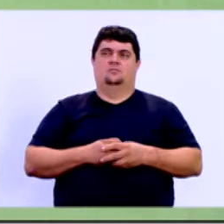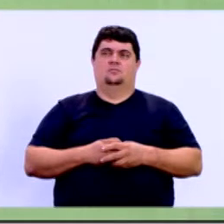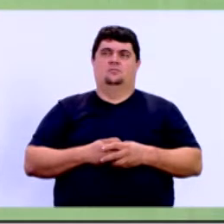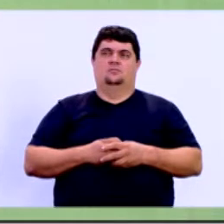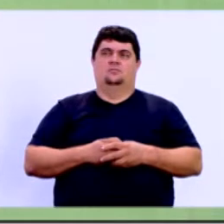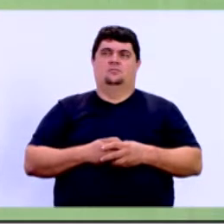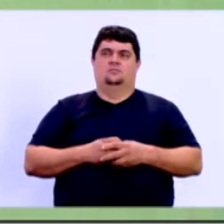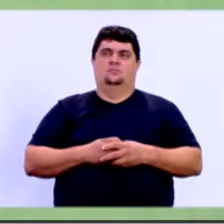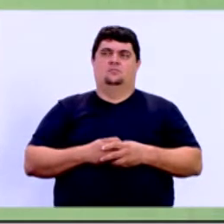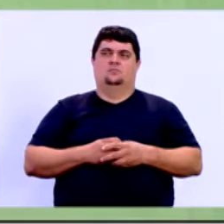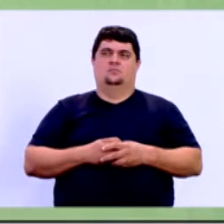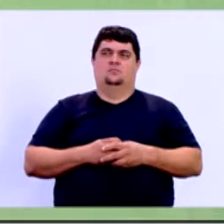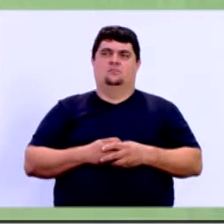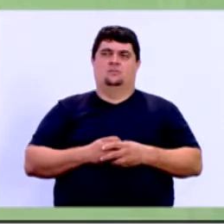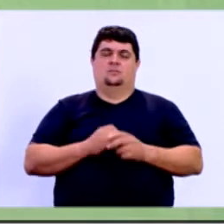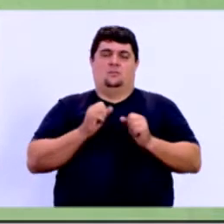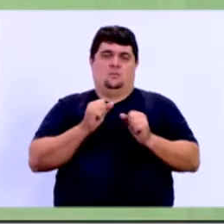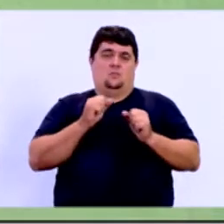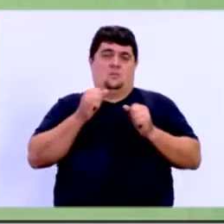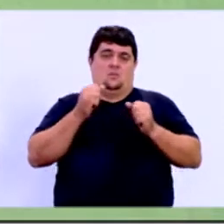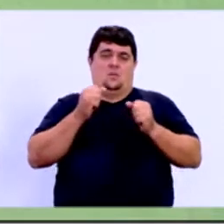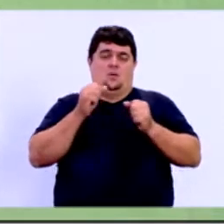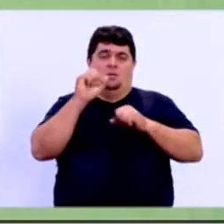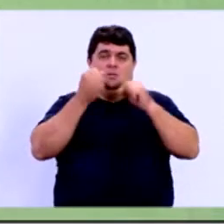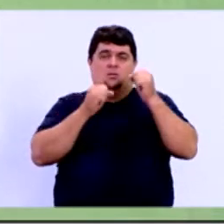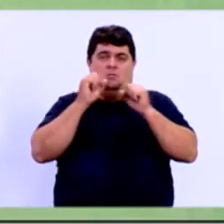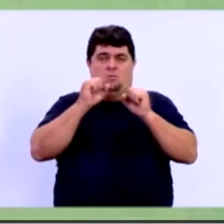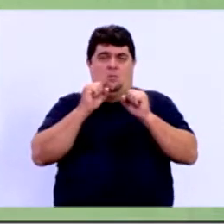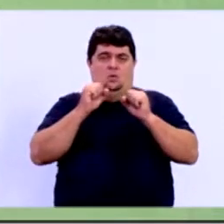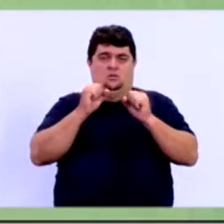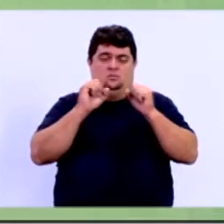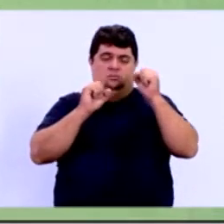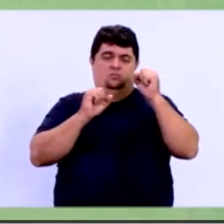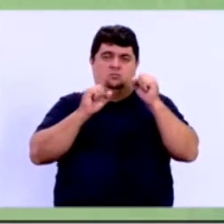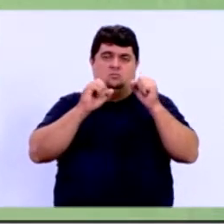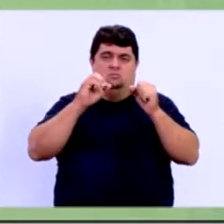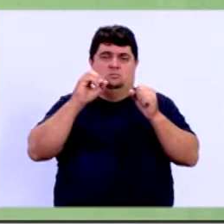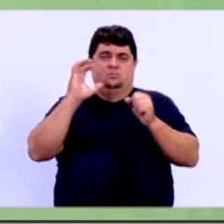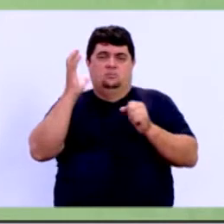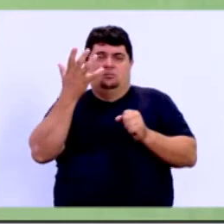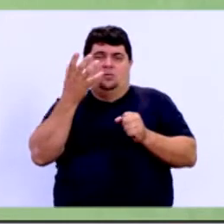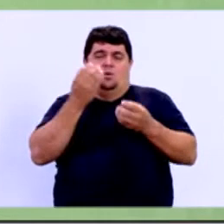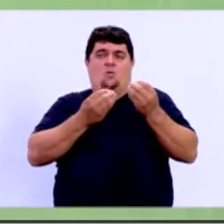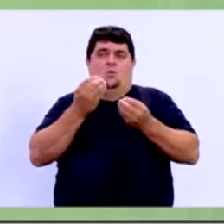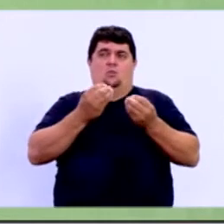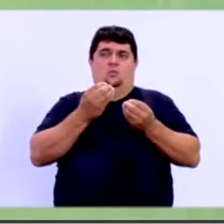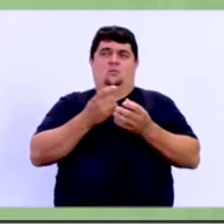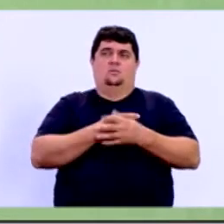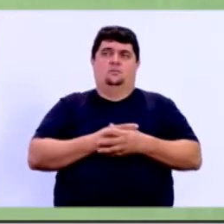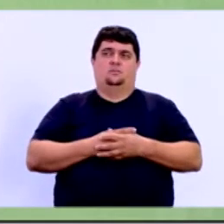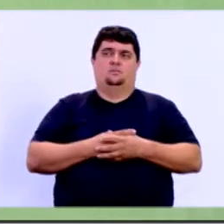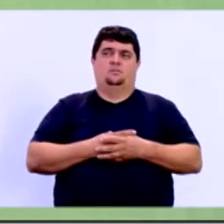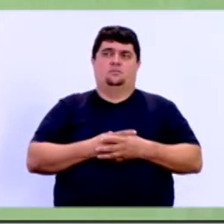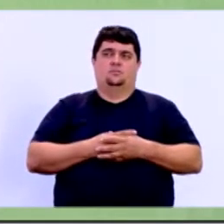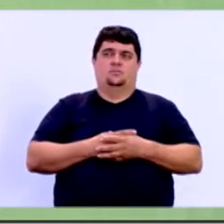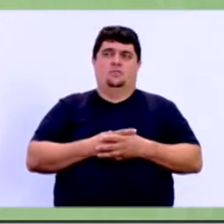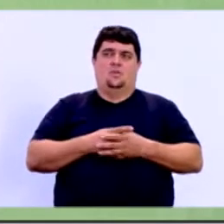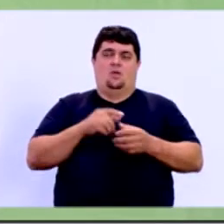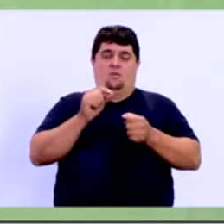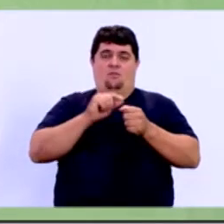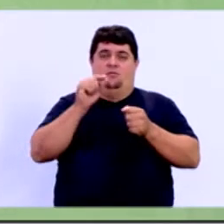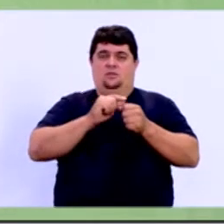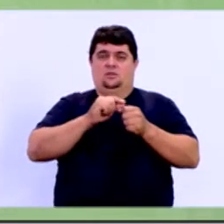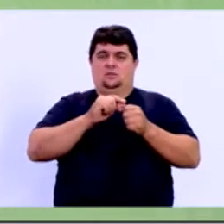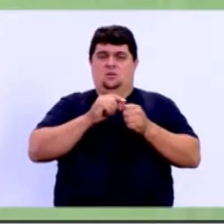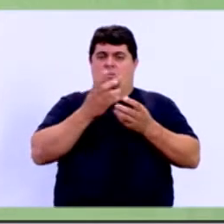Então, a produção ela pode ocorrer no chão de fábrica, né, das seguintes formas, né? A fabricação